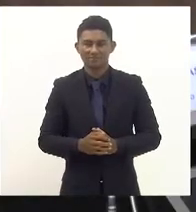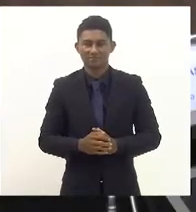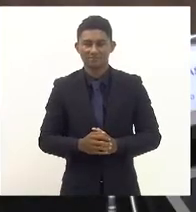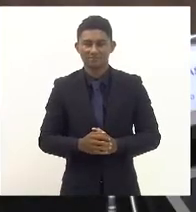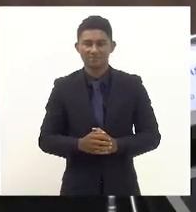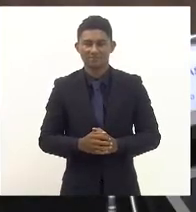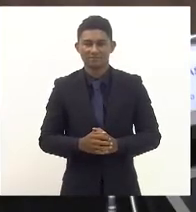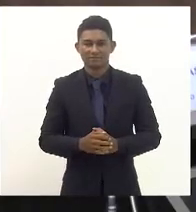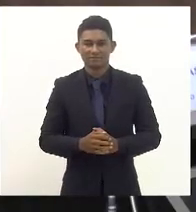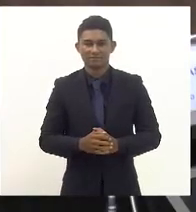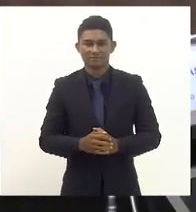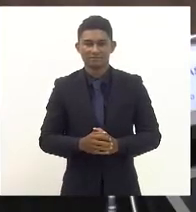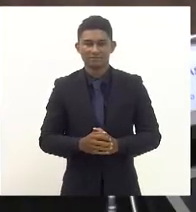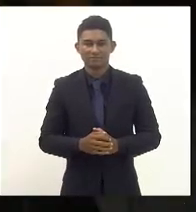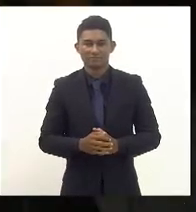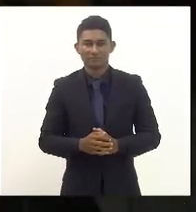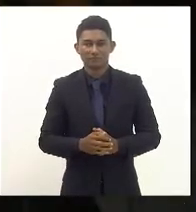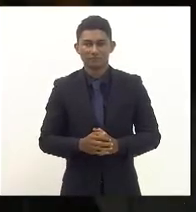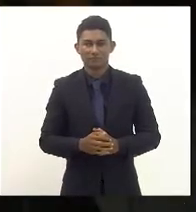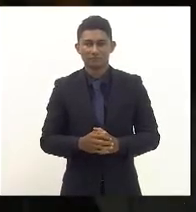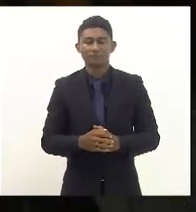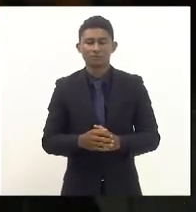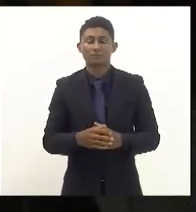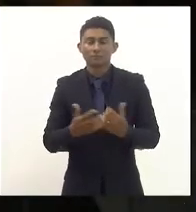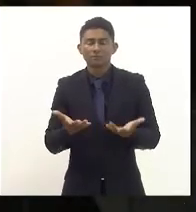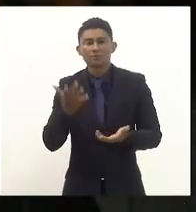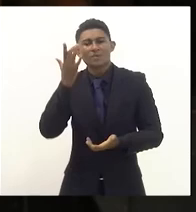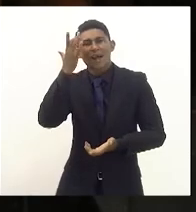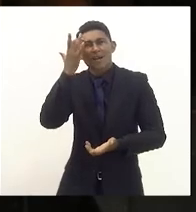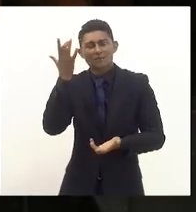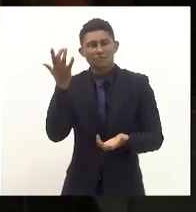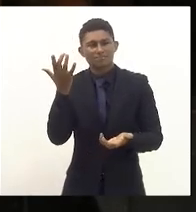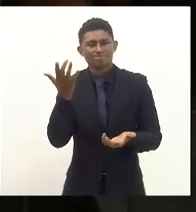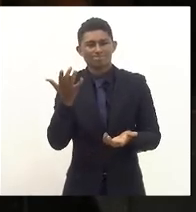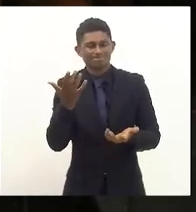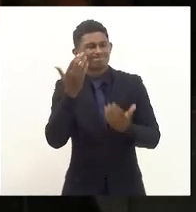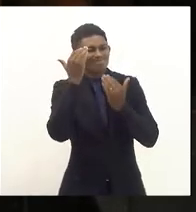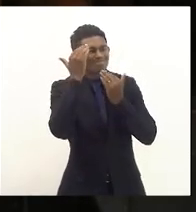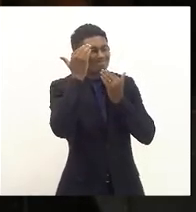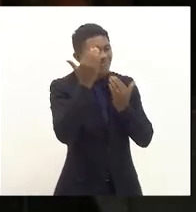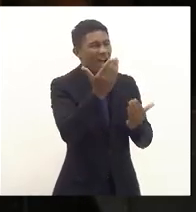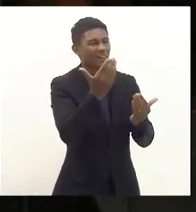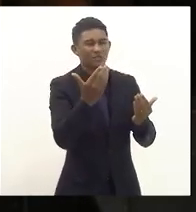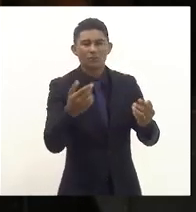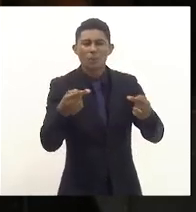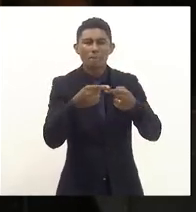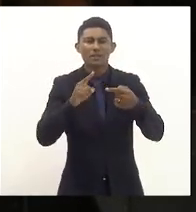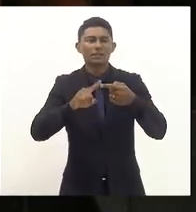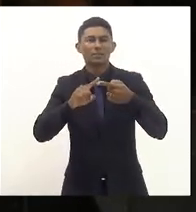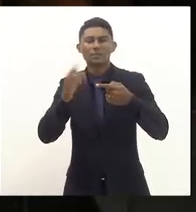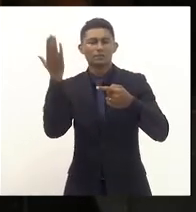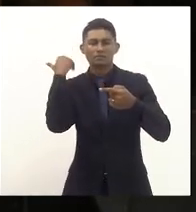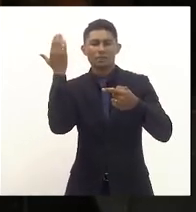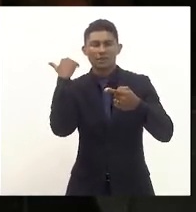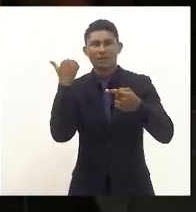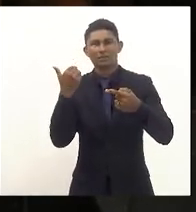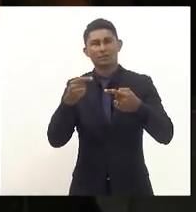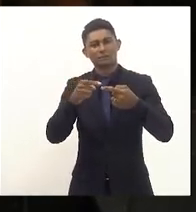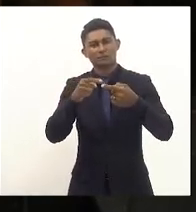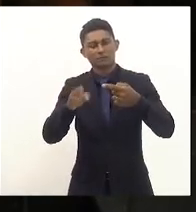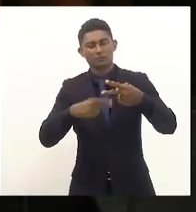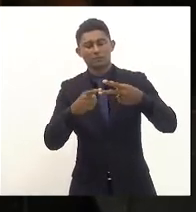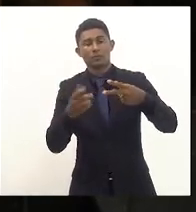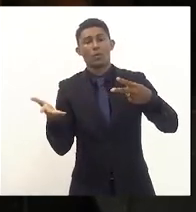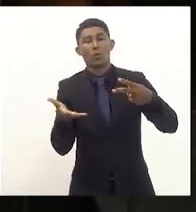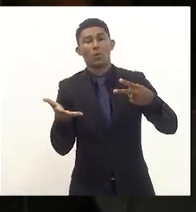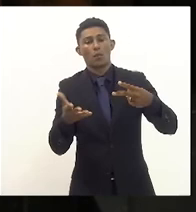e como bem disse aqui eu acho que gratidão é a palavra chave do passado ou aqui procurar em um elo entre passado